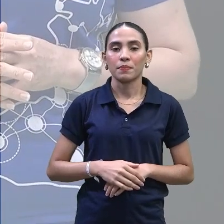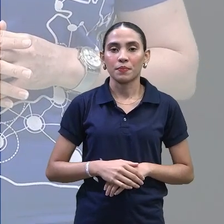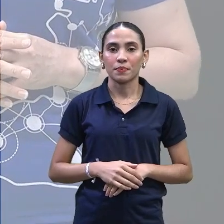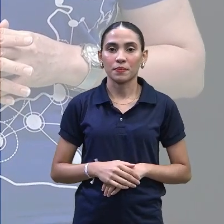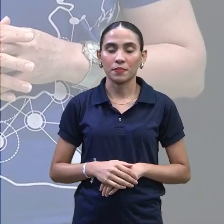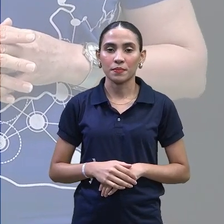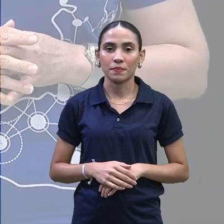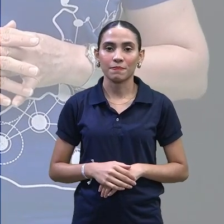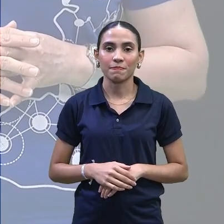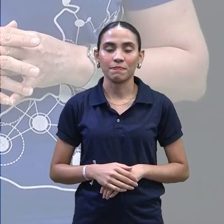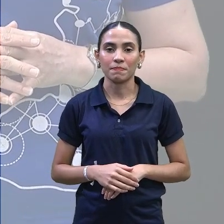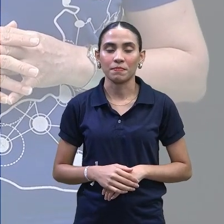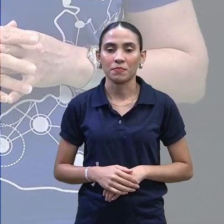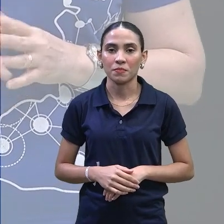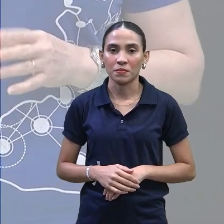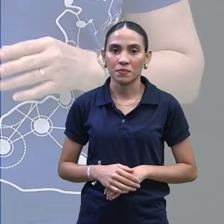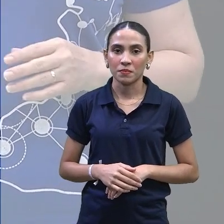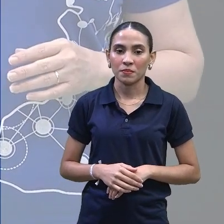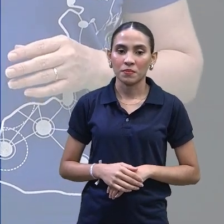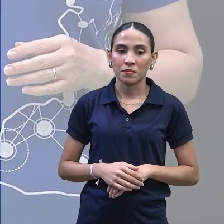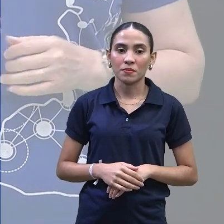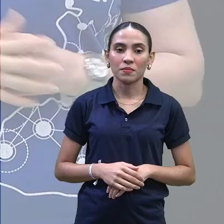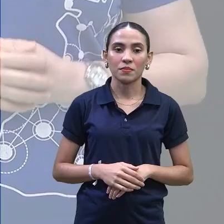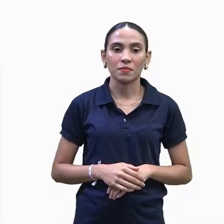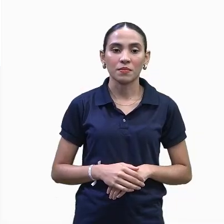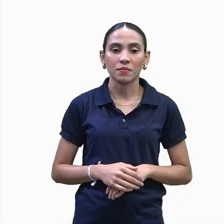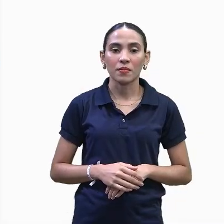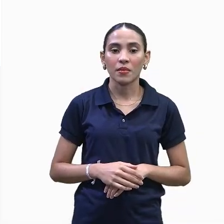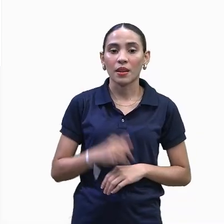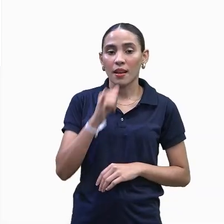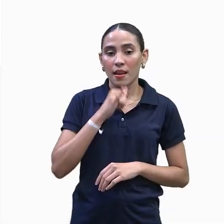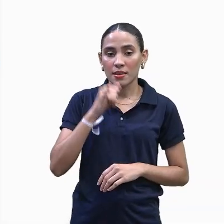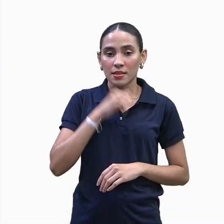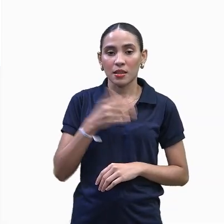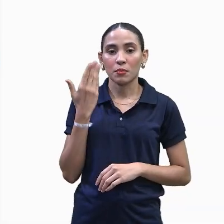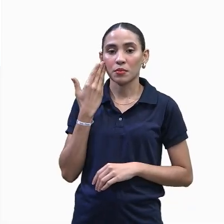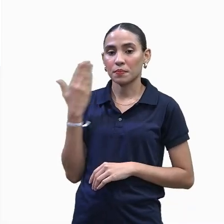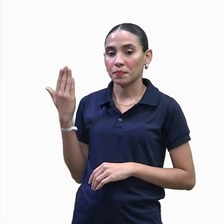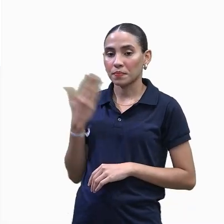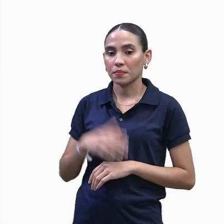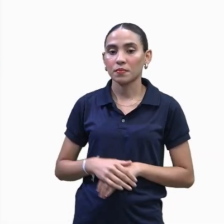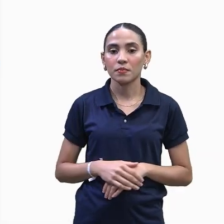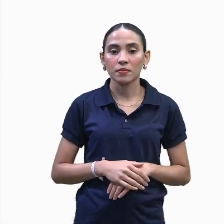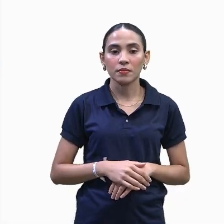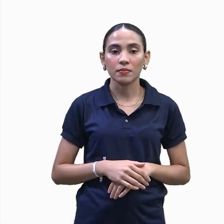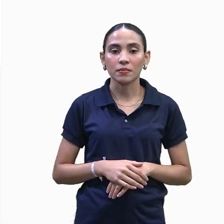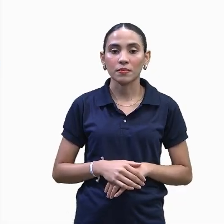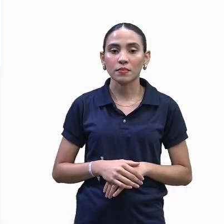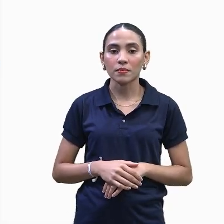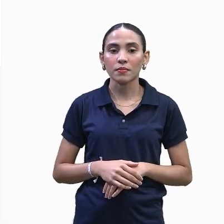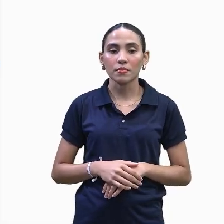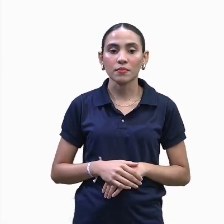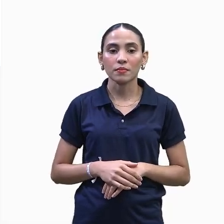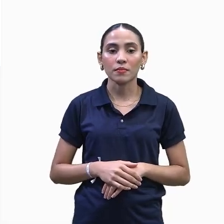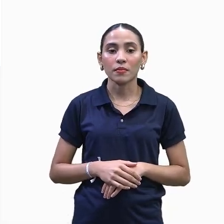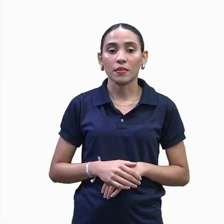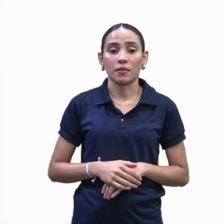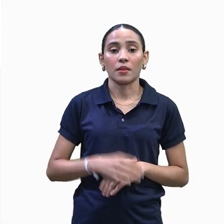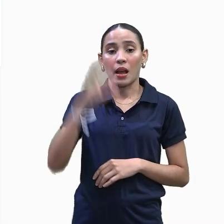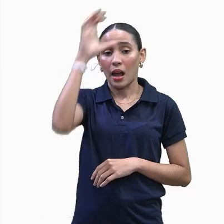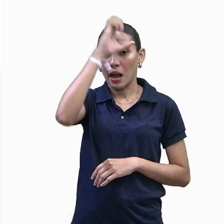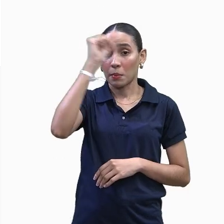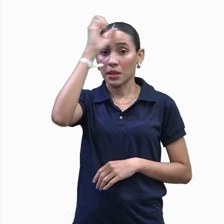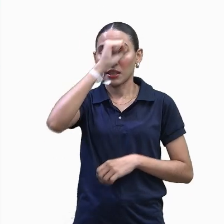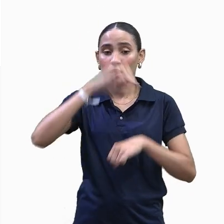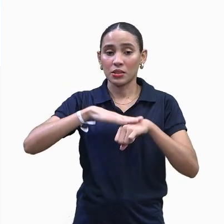relatando. E aqui, como os exemplos que nós trouxemos para vocês, nós tivemos Aprenda a Chamar a Polícia, um texto